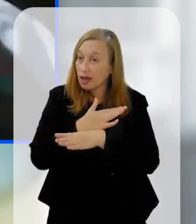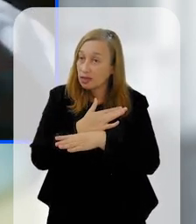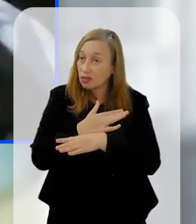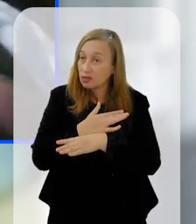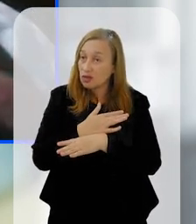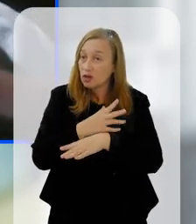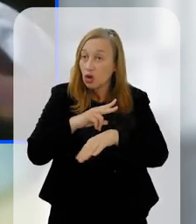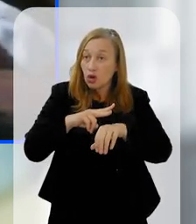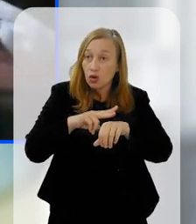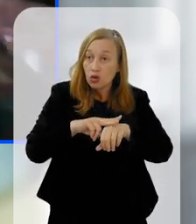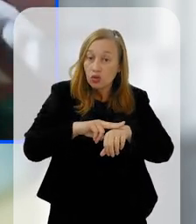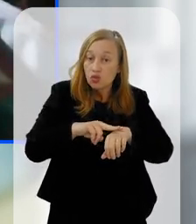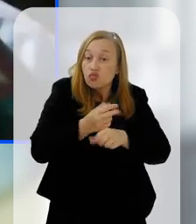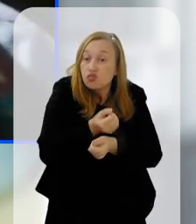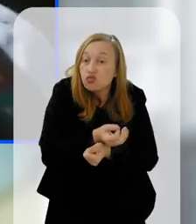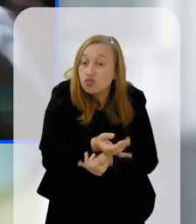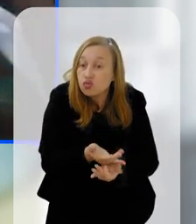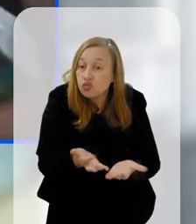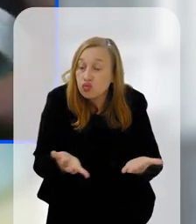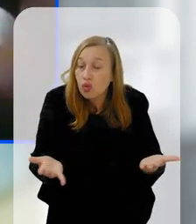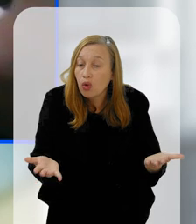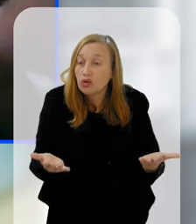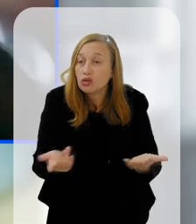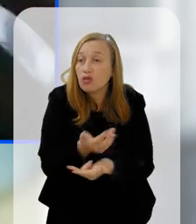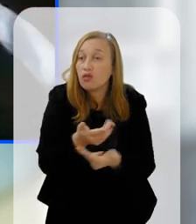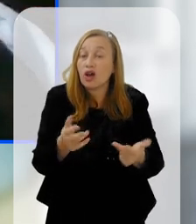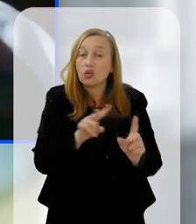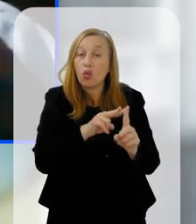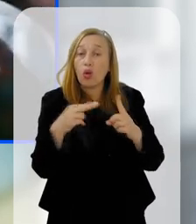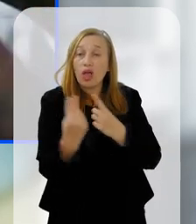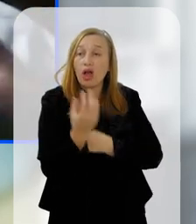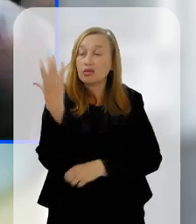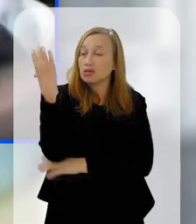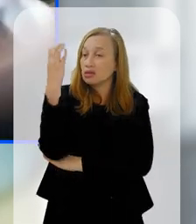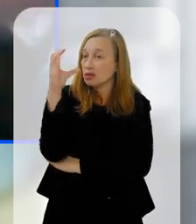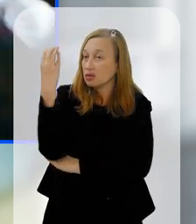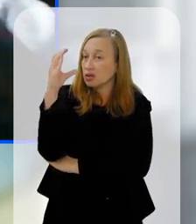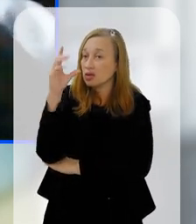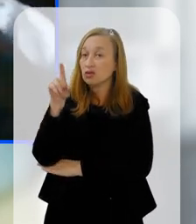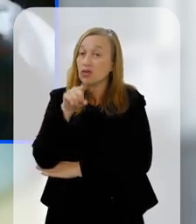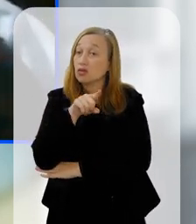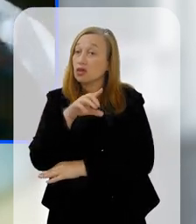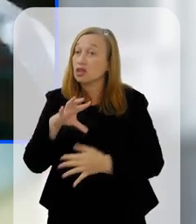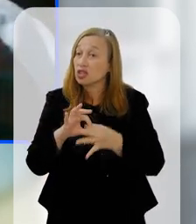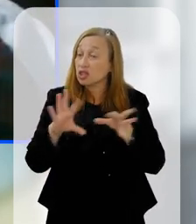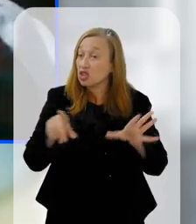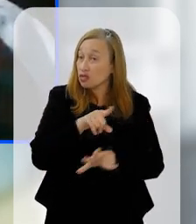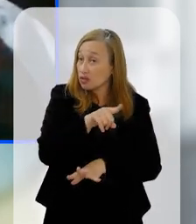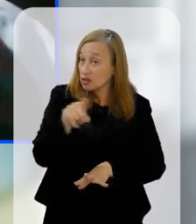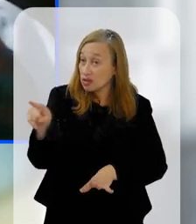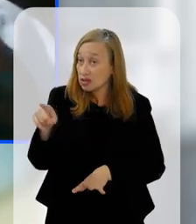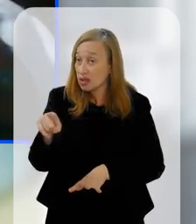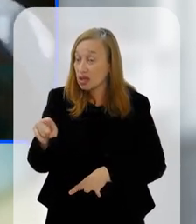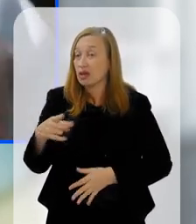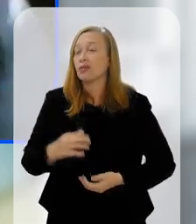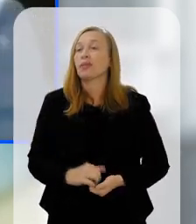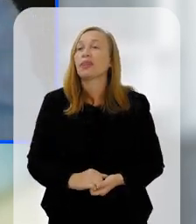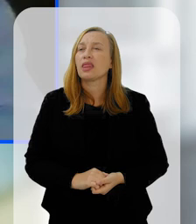das cidades, da questão da vegetação. Então, são vários olhares científicos que permitem